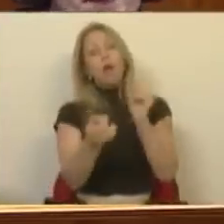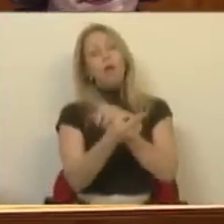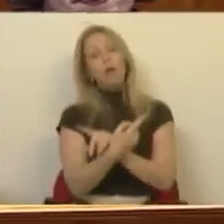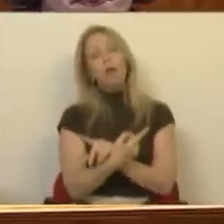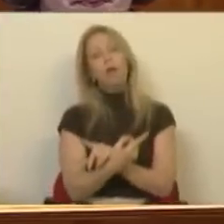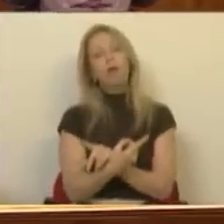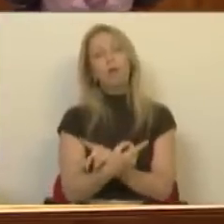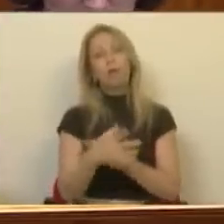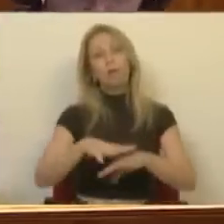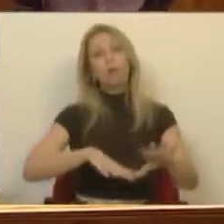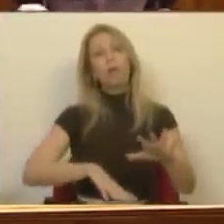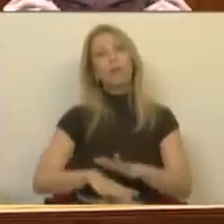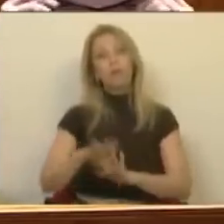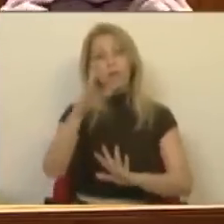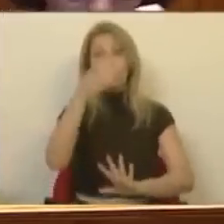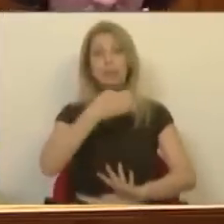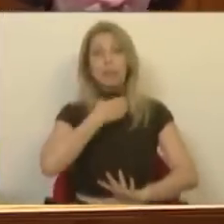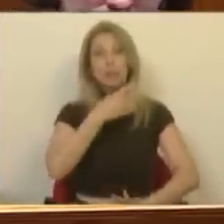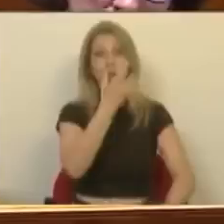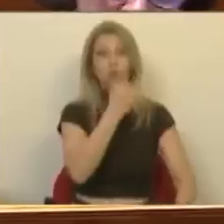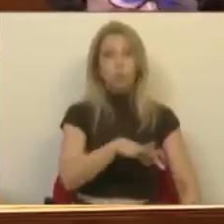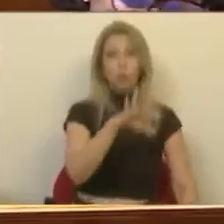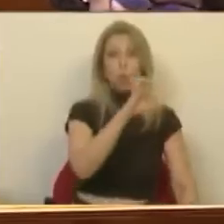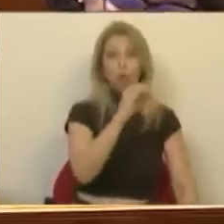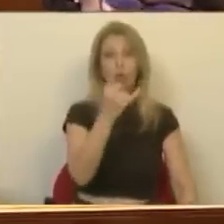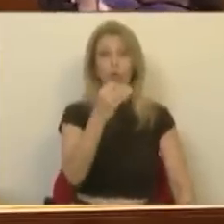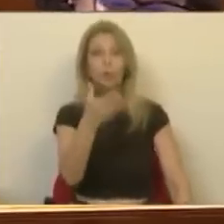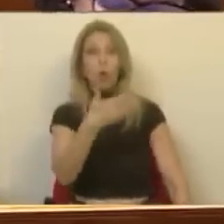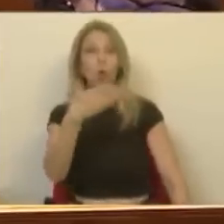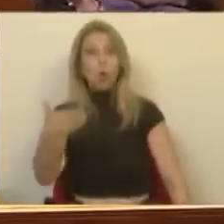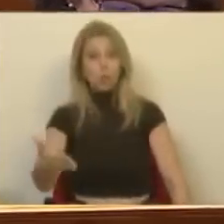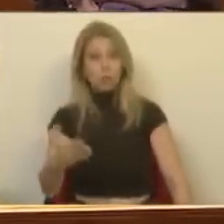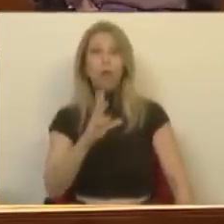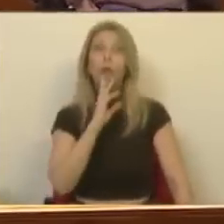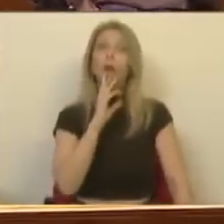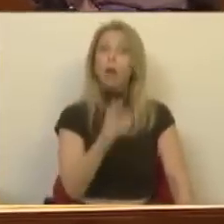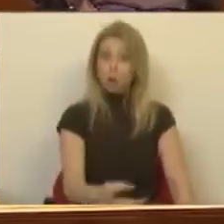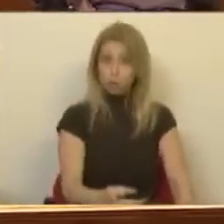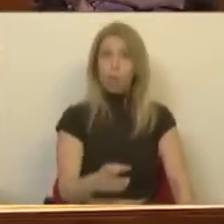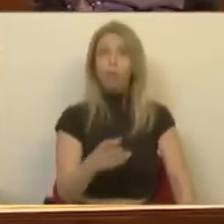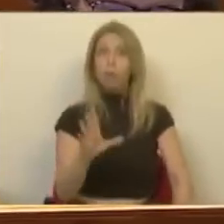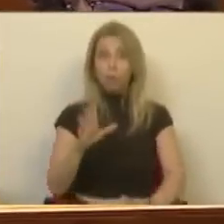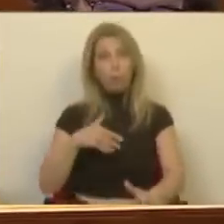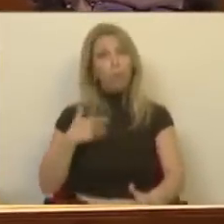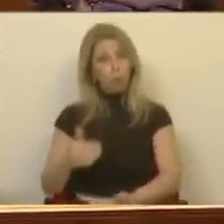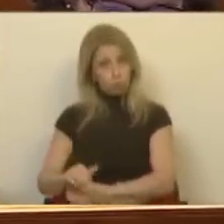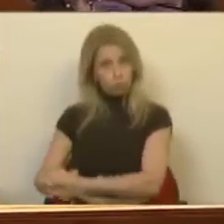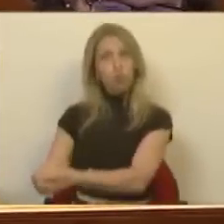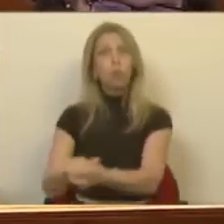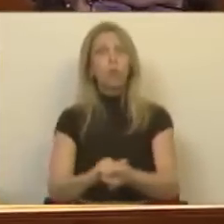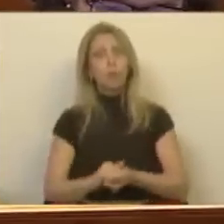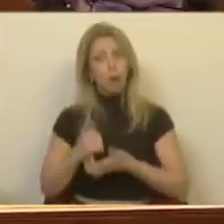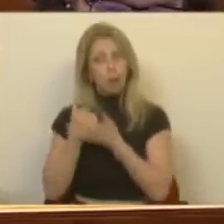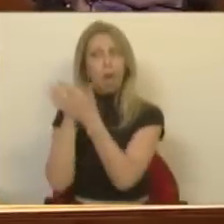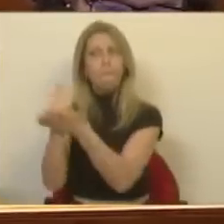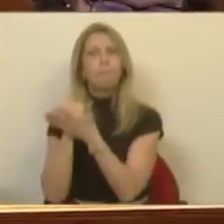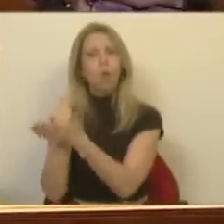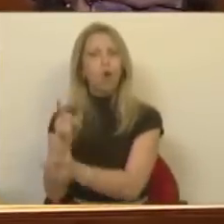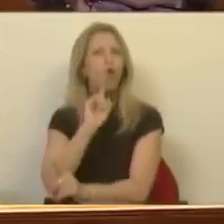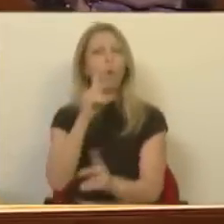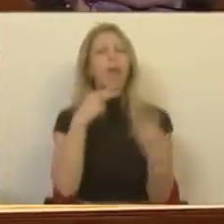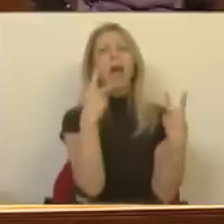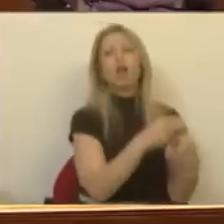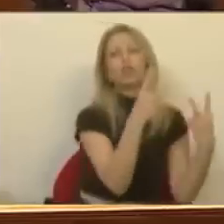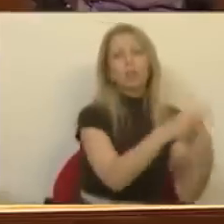na crise 2008 2011 respondeu com solidariedade em vez de ser qual austeridade criando o programa de